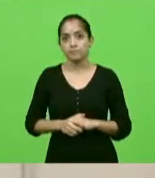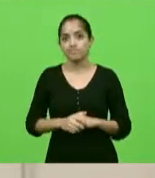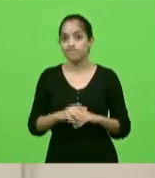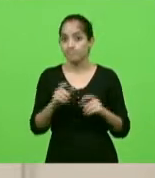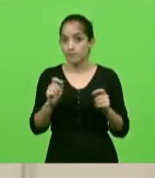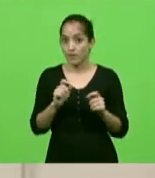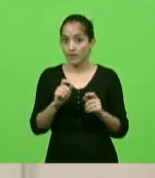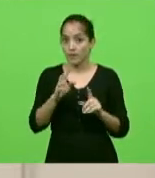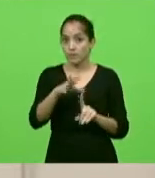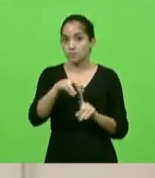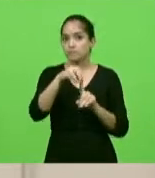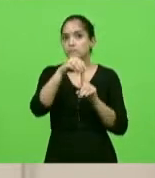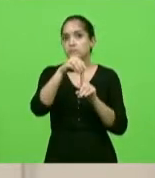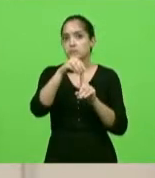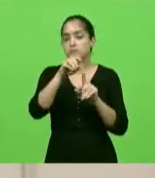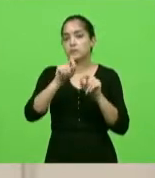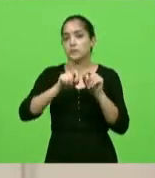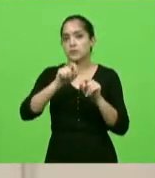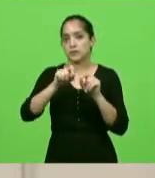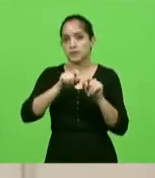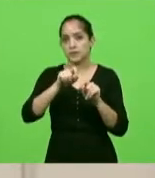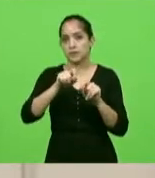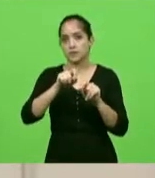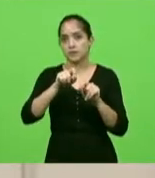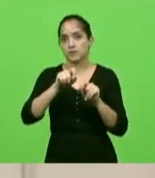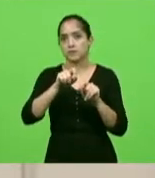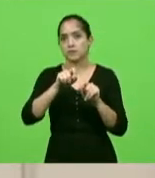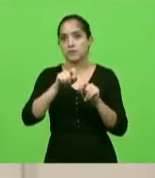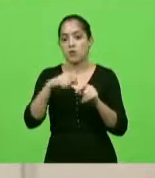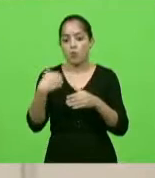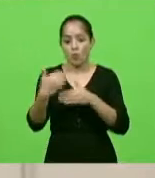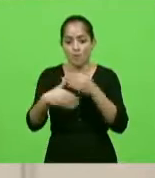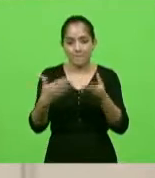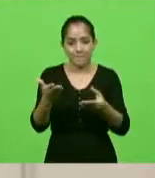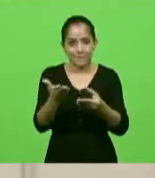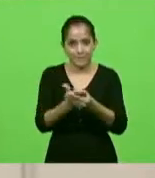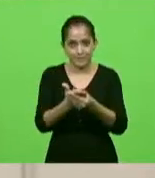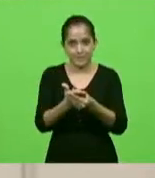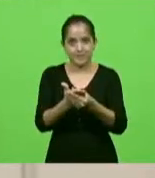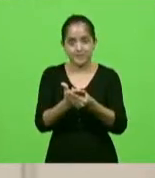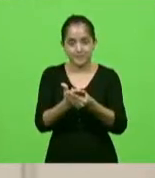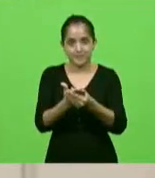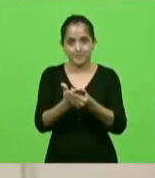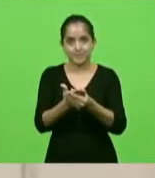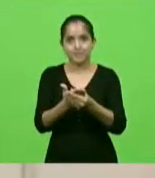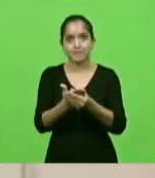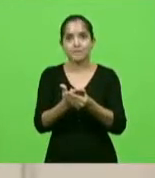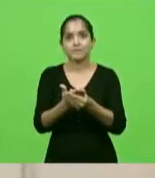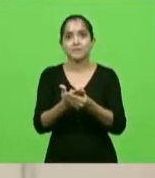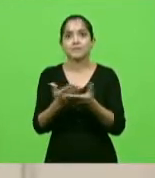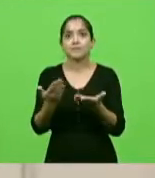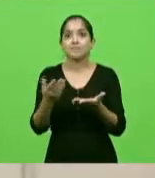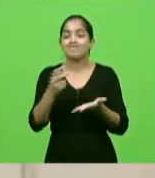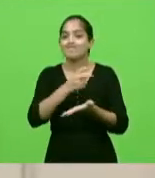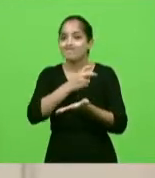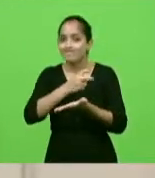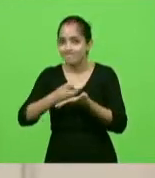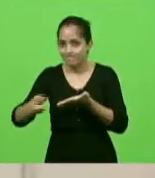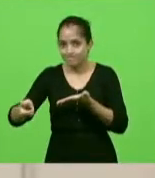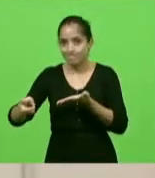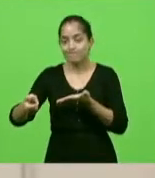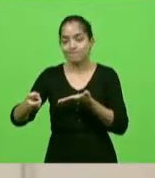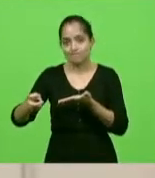frisar que o presente processo, ele é um processo de impeachment, ele